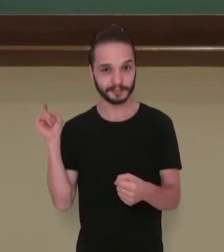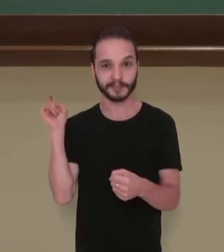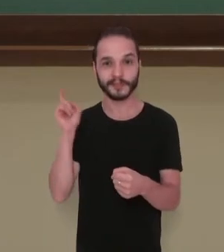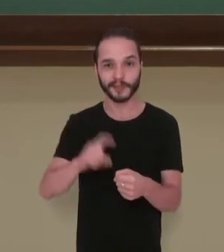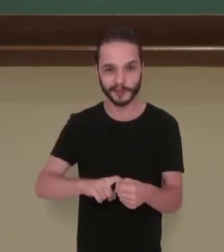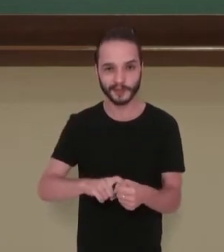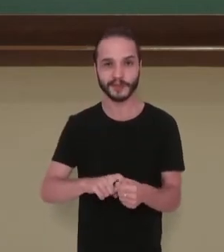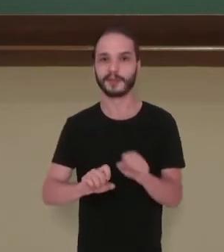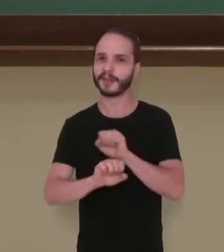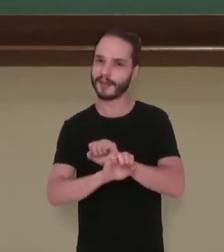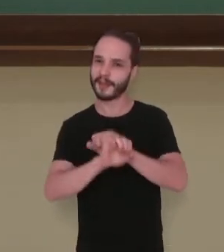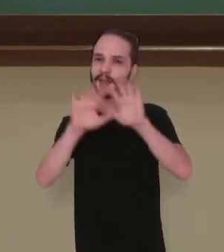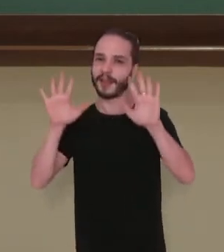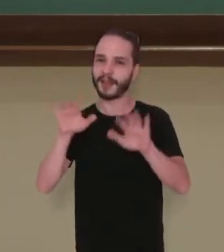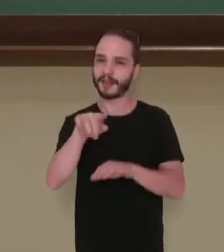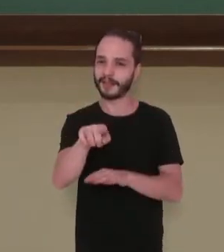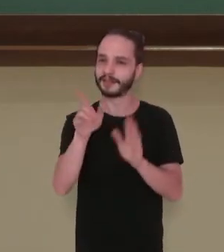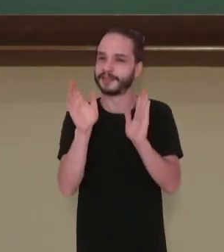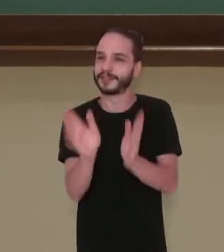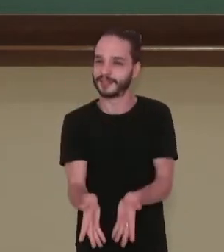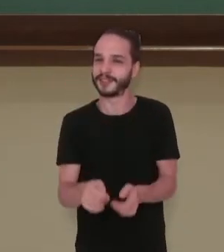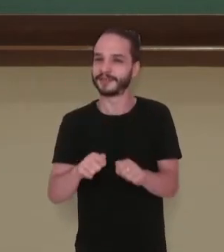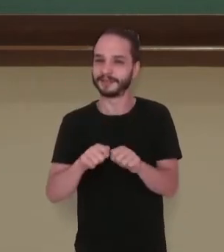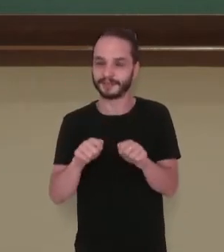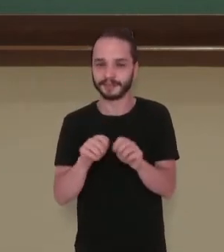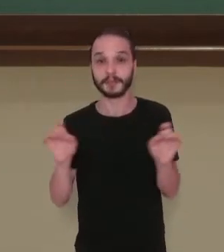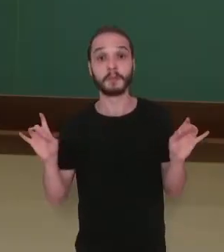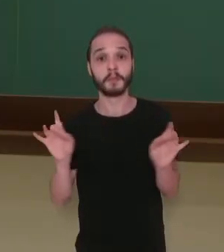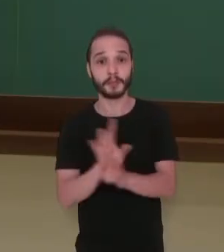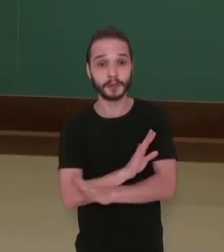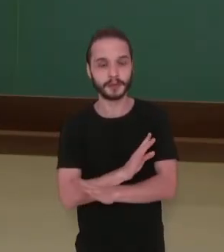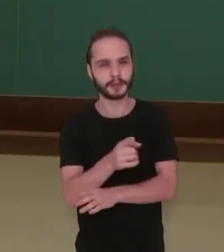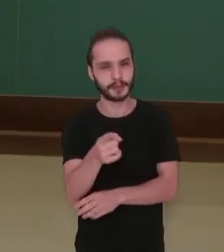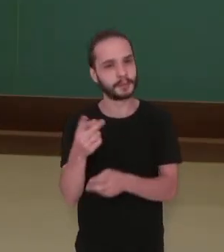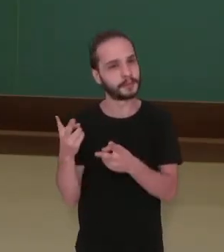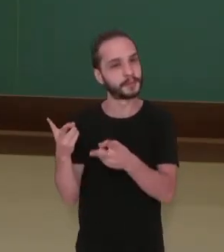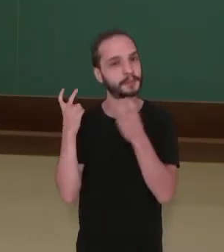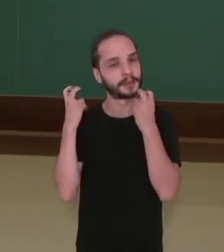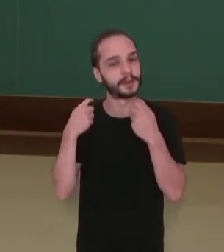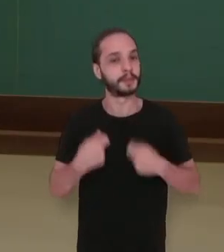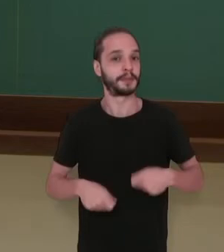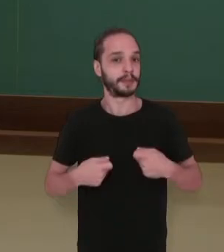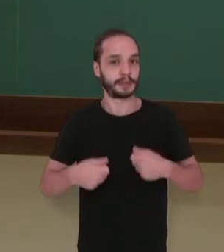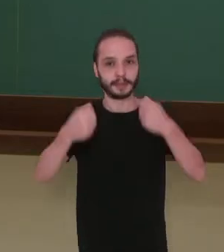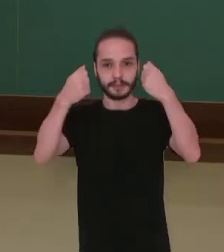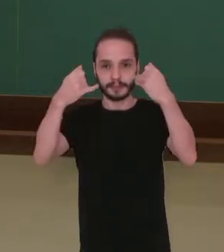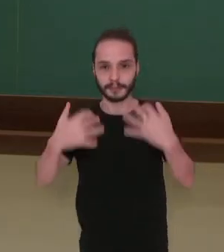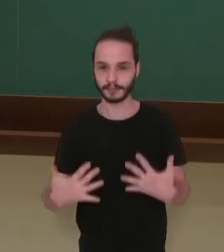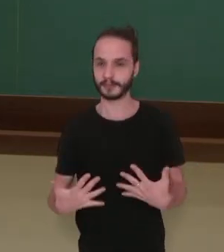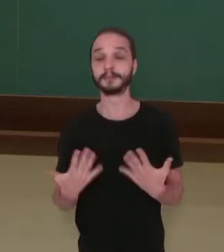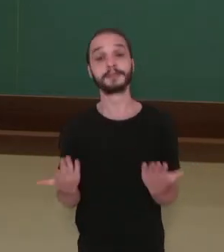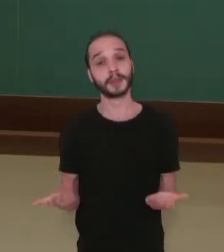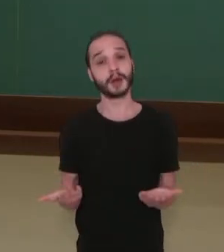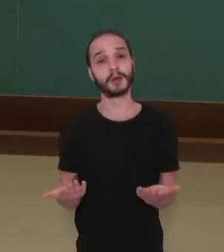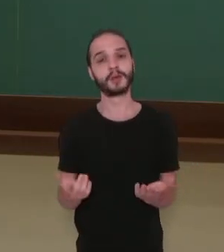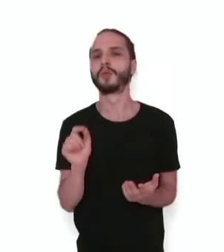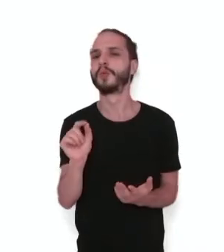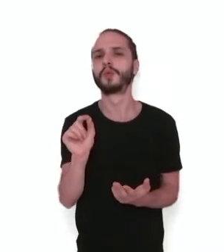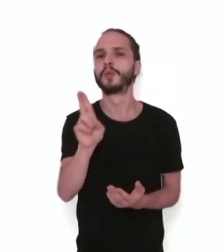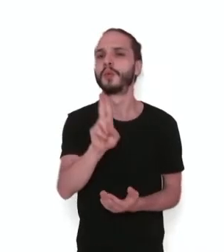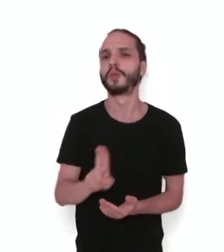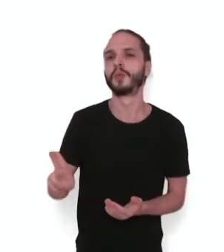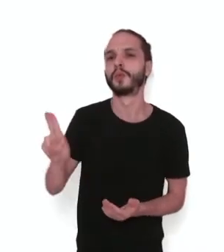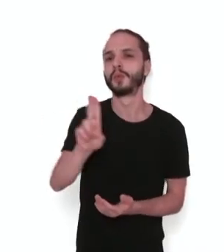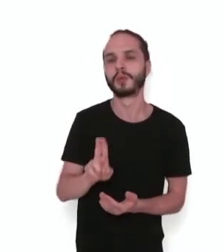Voltei. Claro que você já fez aí, você percebeu que é necessário o quê? Justificar. Então, a figura empregada no